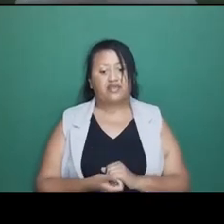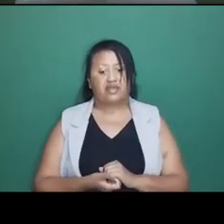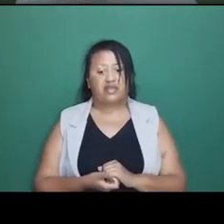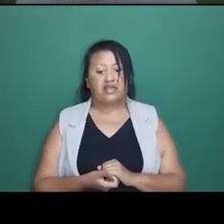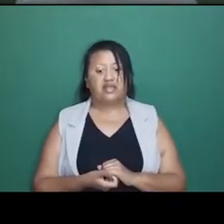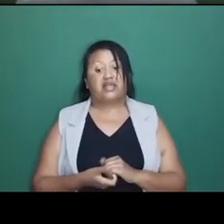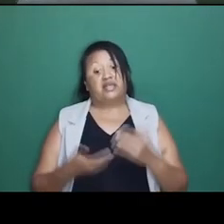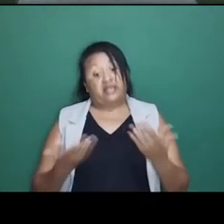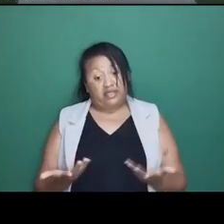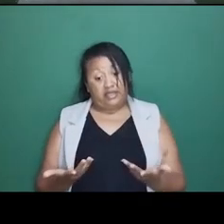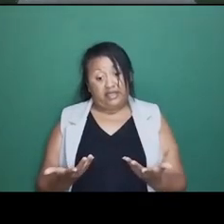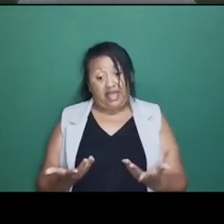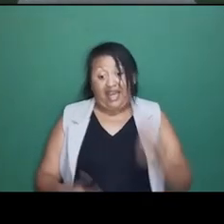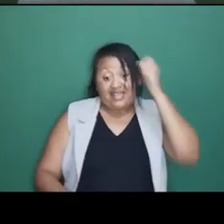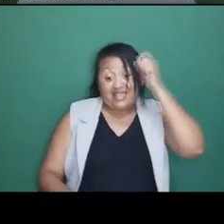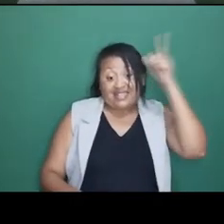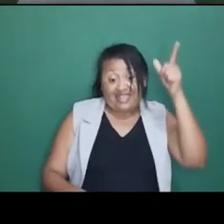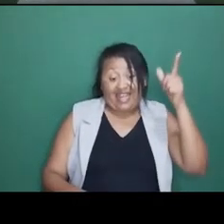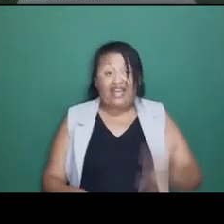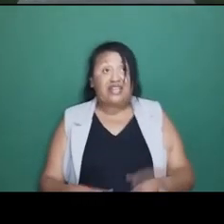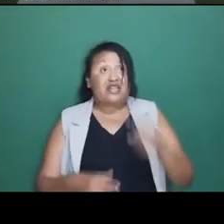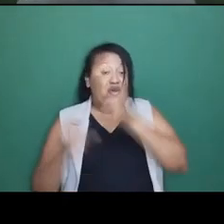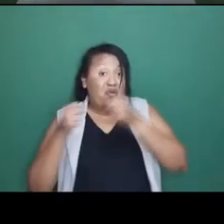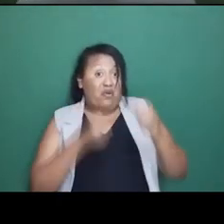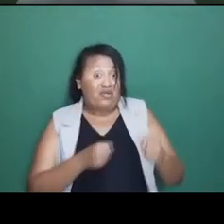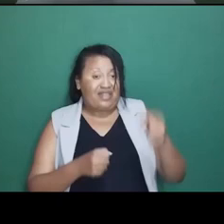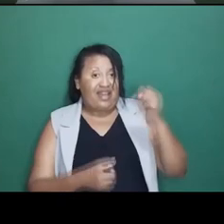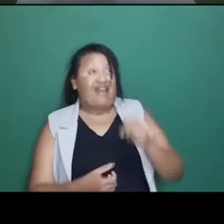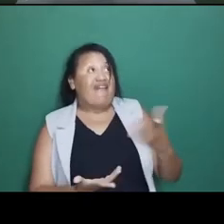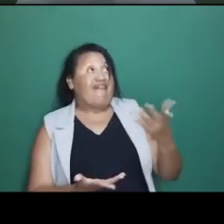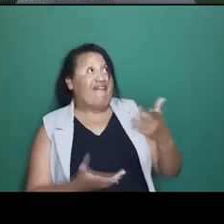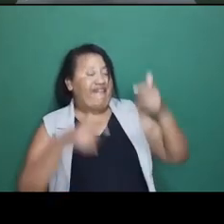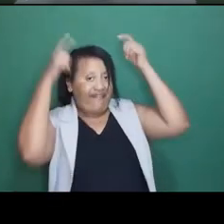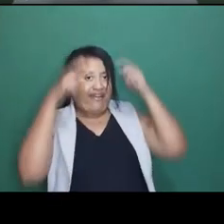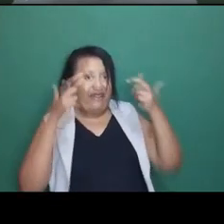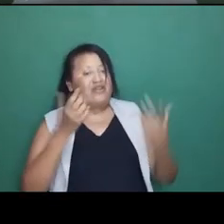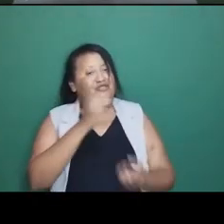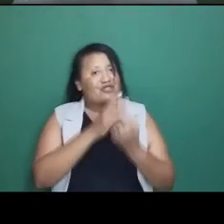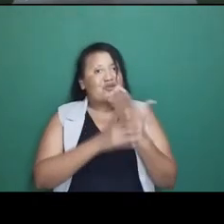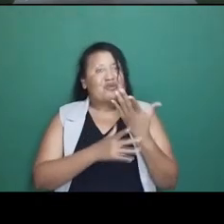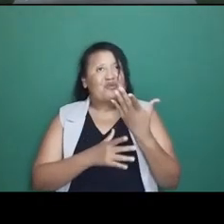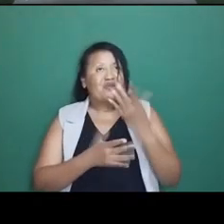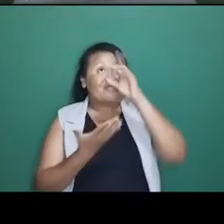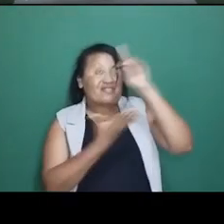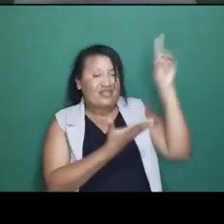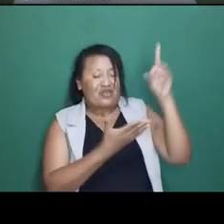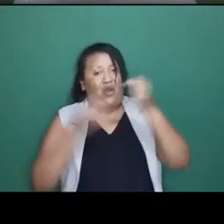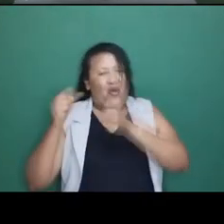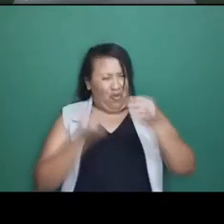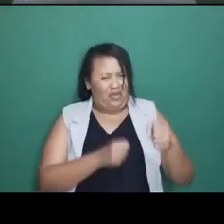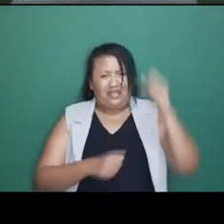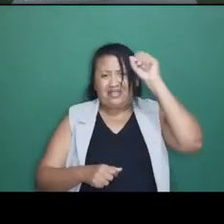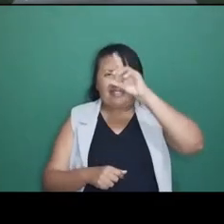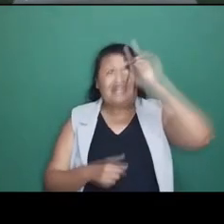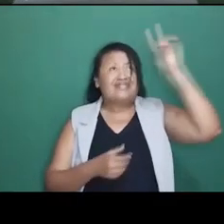eu divido é a ideia de que eu poder real seja de origem divina que o poder do Rei seja de origem